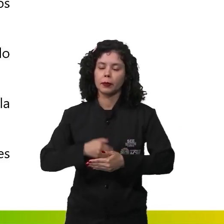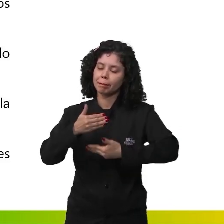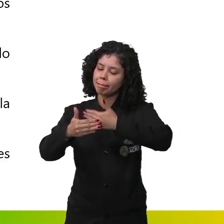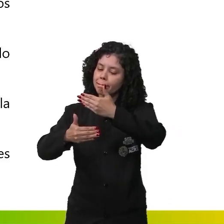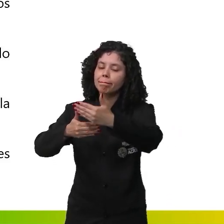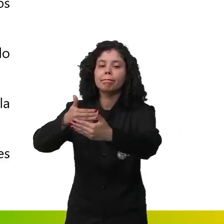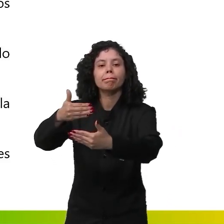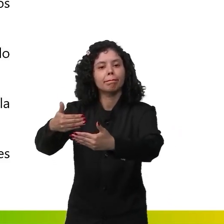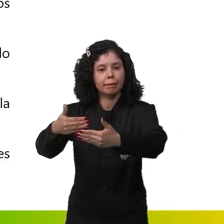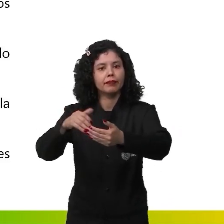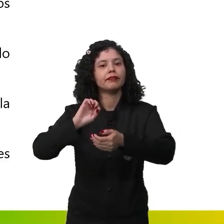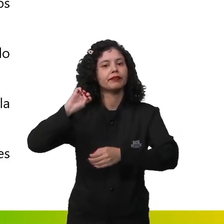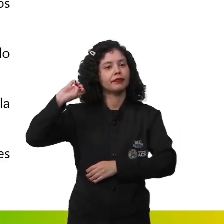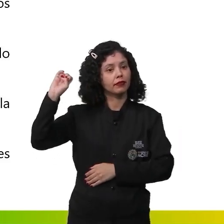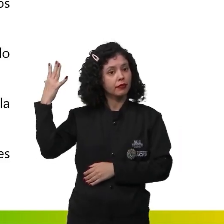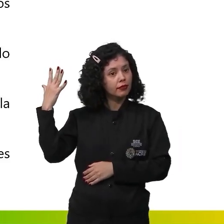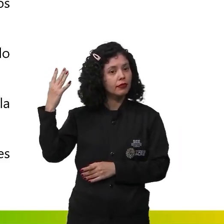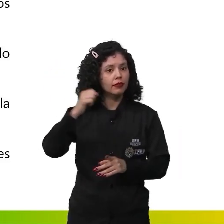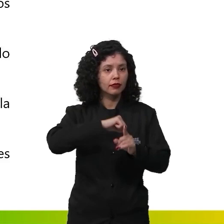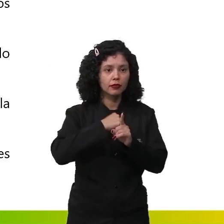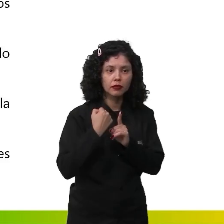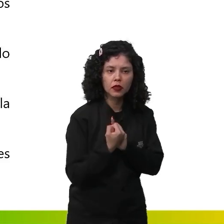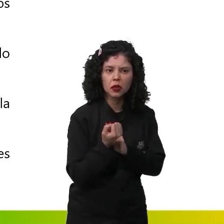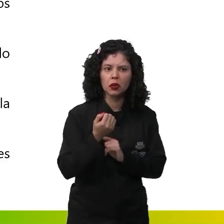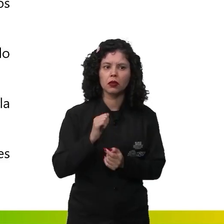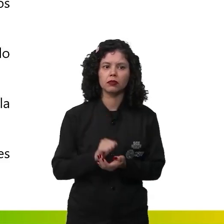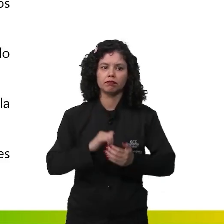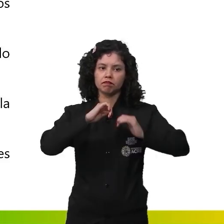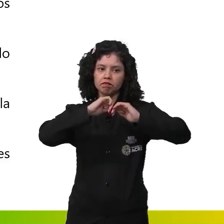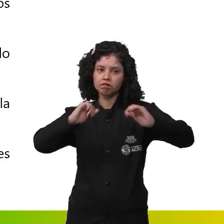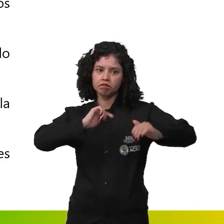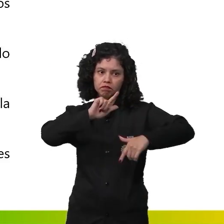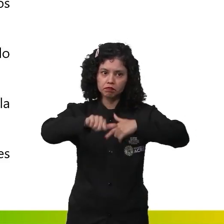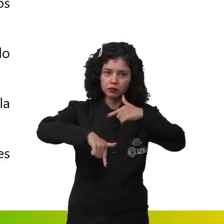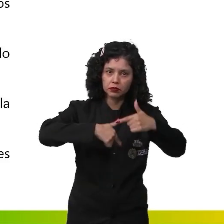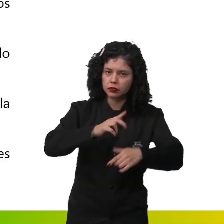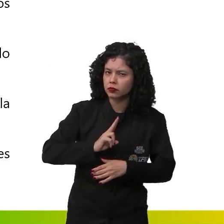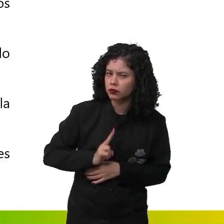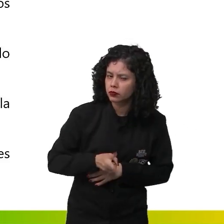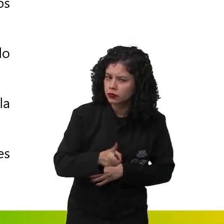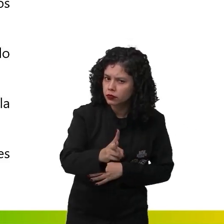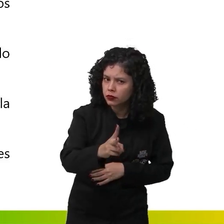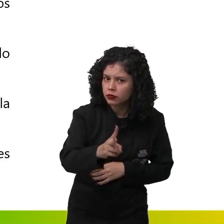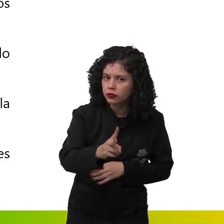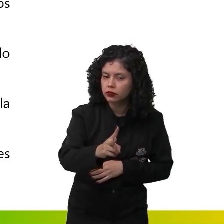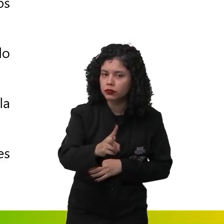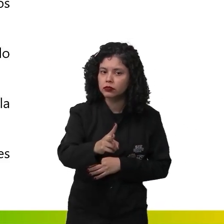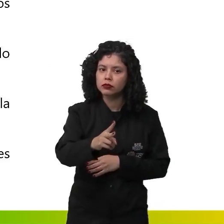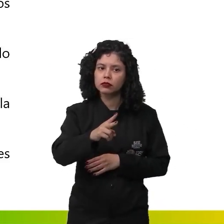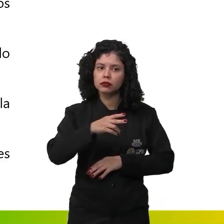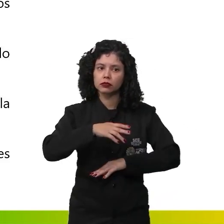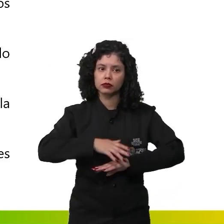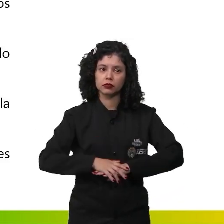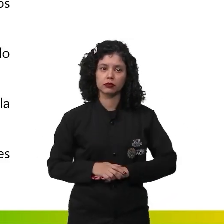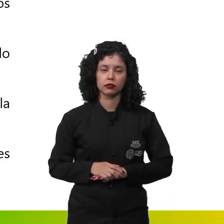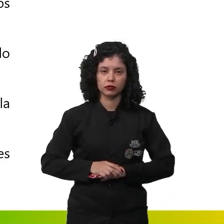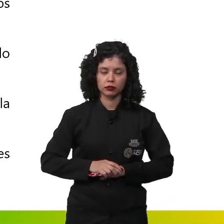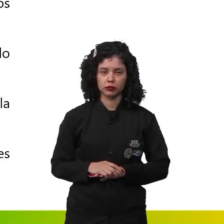mantida. Nesse processo, o que ocorre com a solidariedade é a divisão do